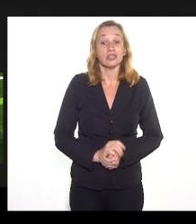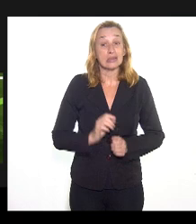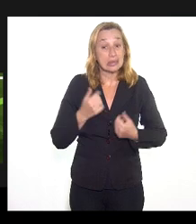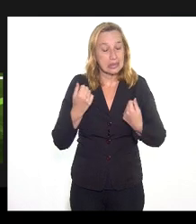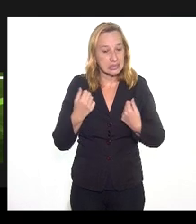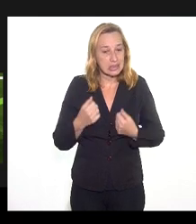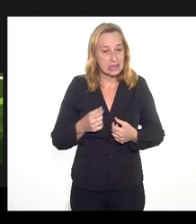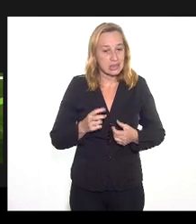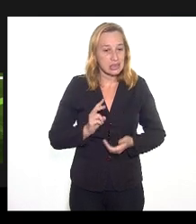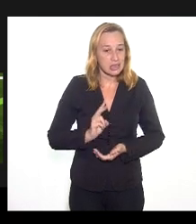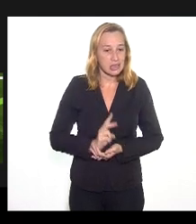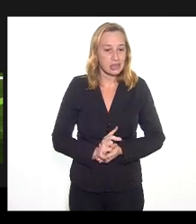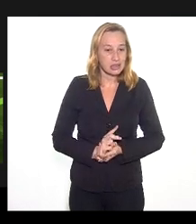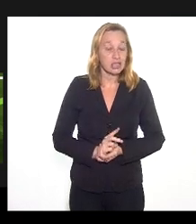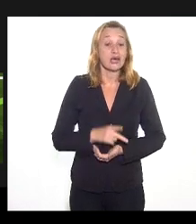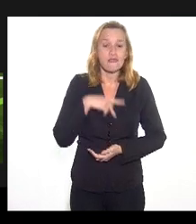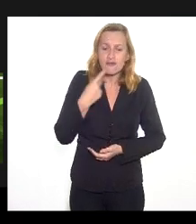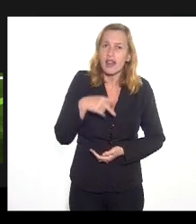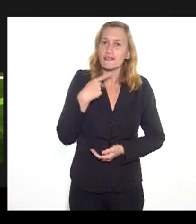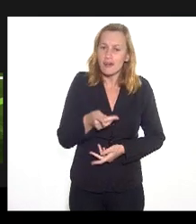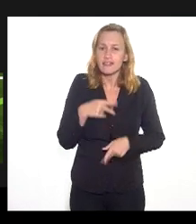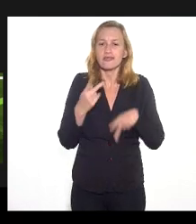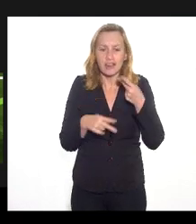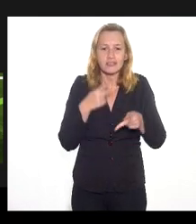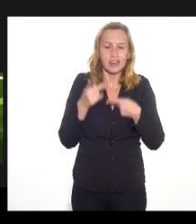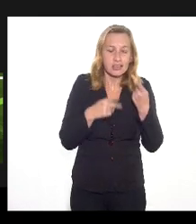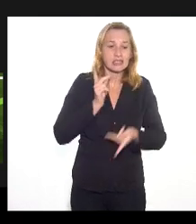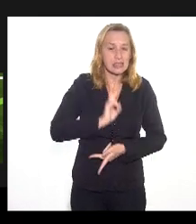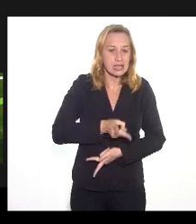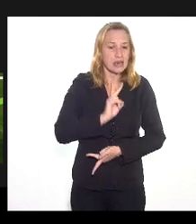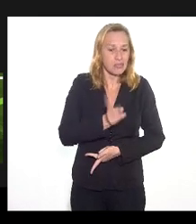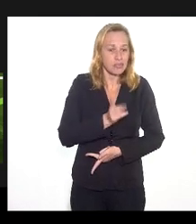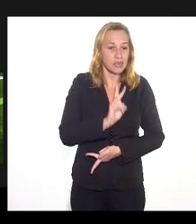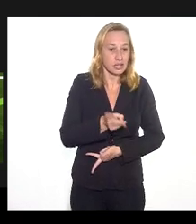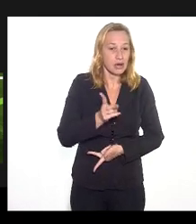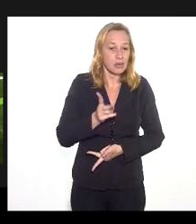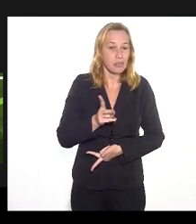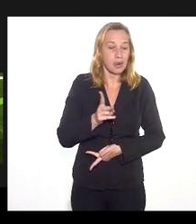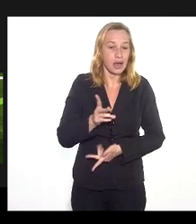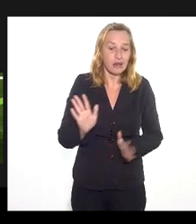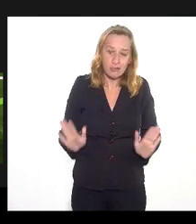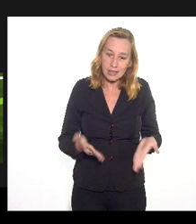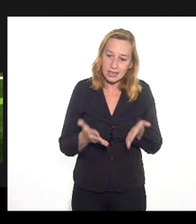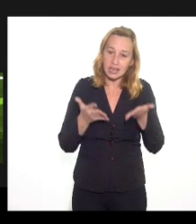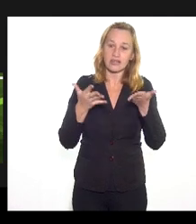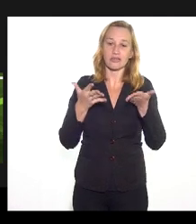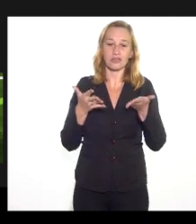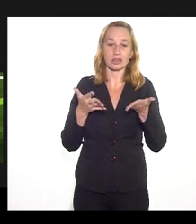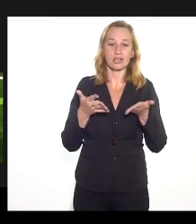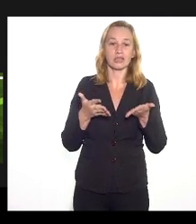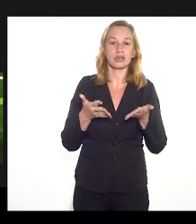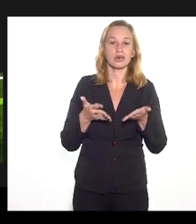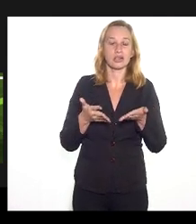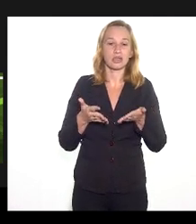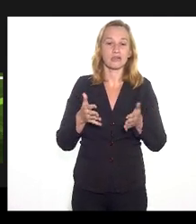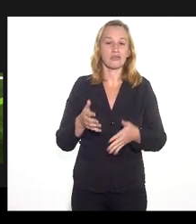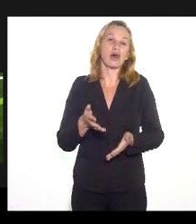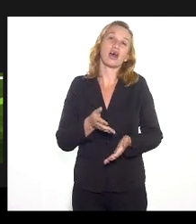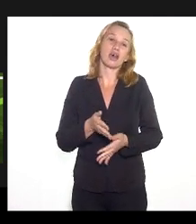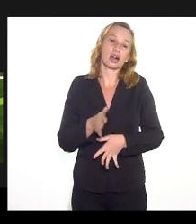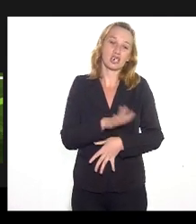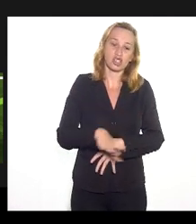sempre falando isso, né? Para poder instruir essas pessoas. E